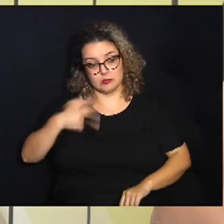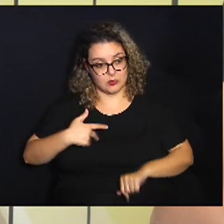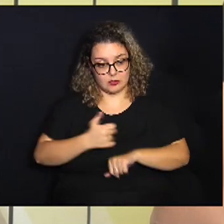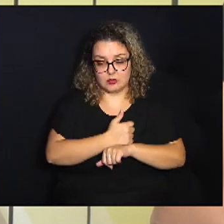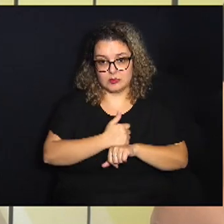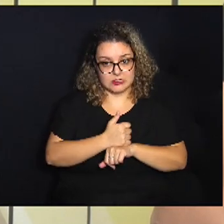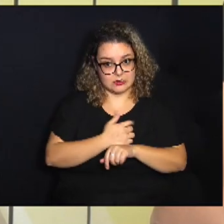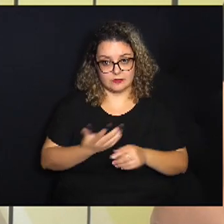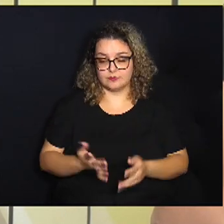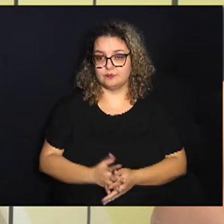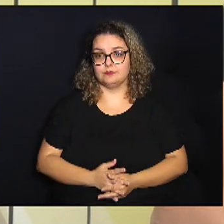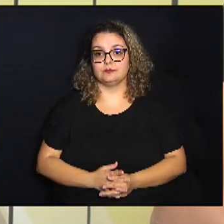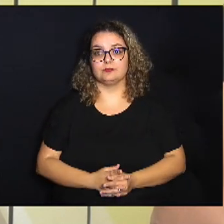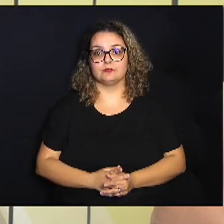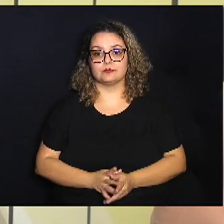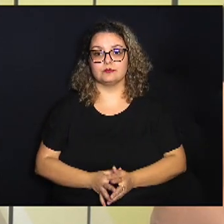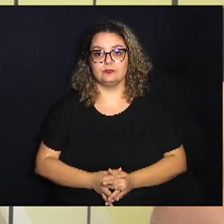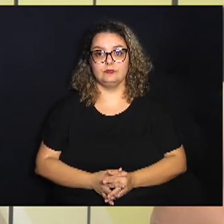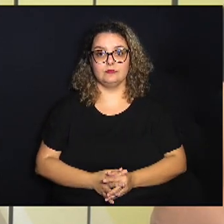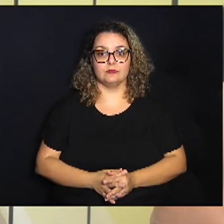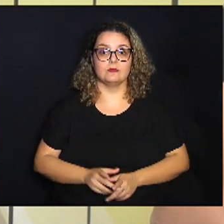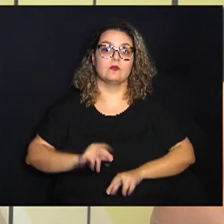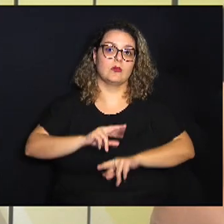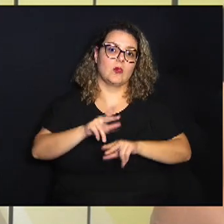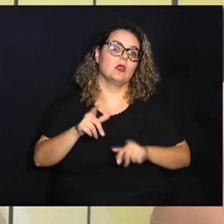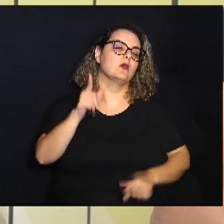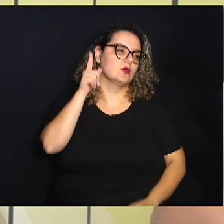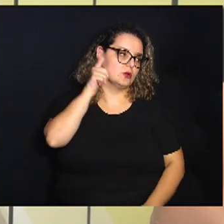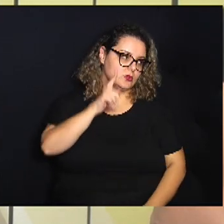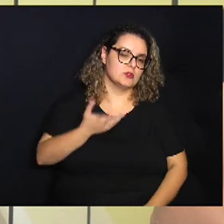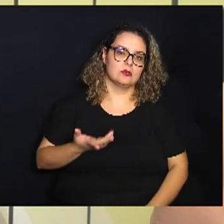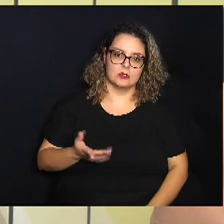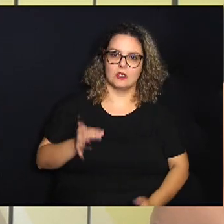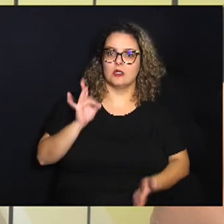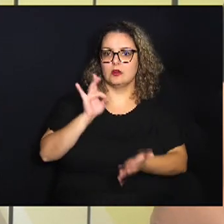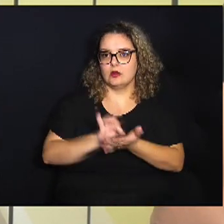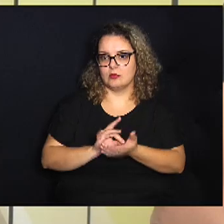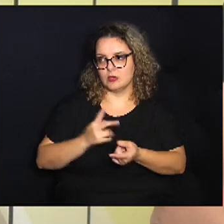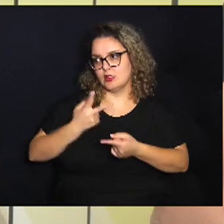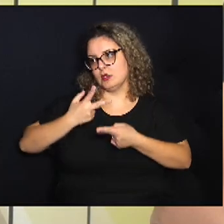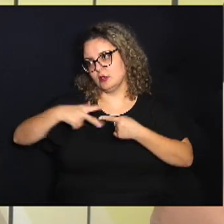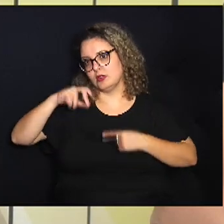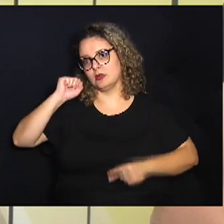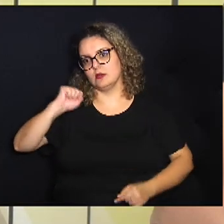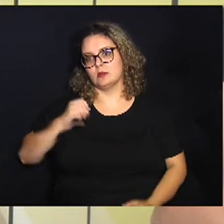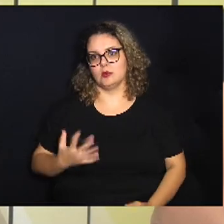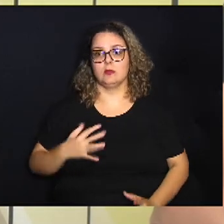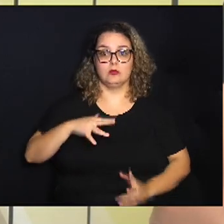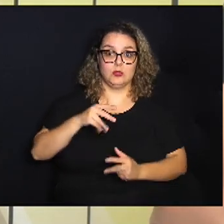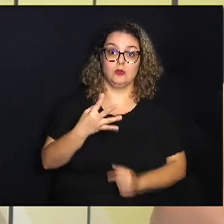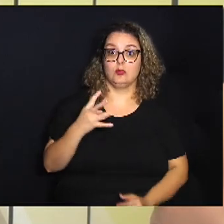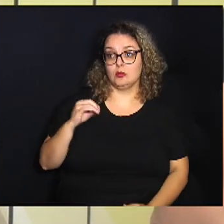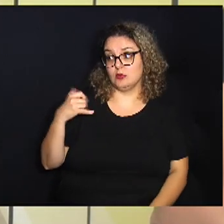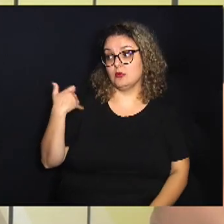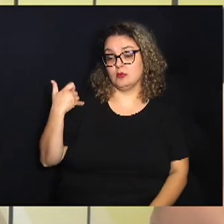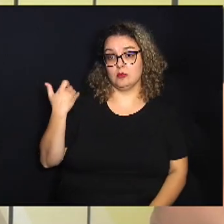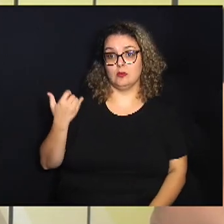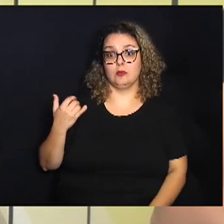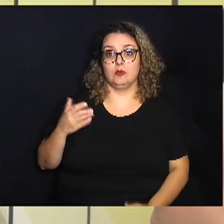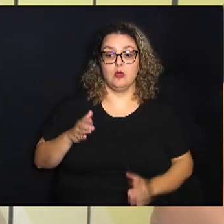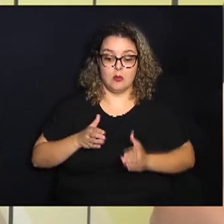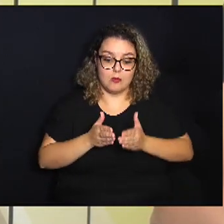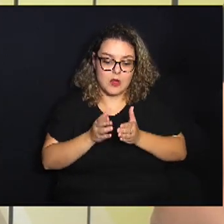E tem vários feitos que ele conseguiu. Um deles foi realmente ser campeão mundial aos 40 anos num barco como o Leza, que é um barco